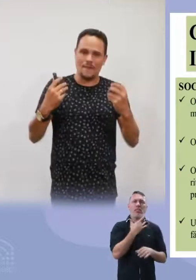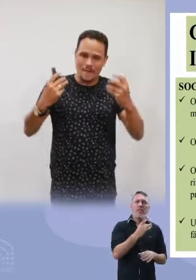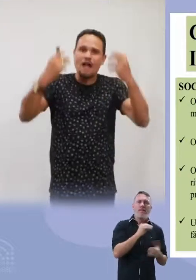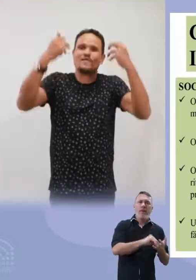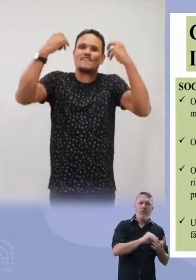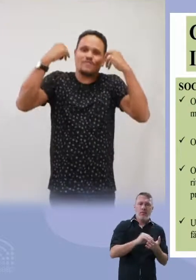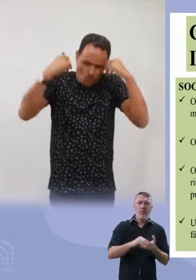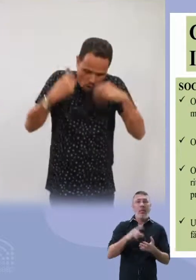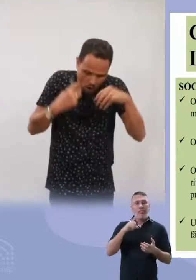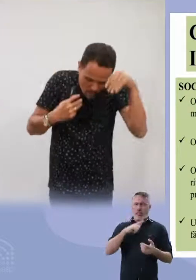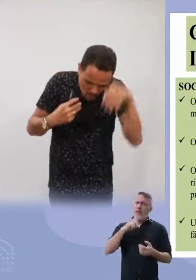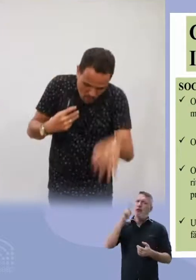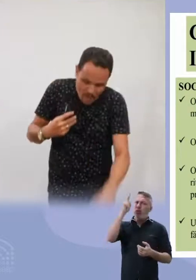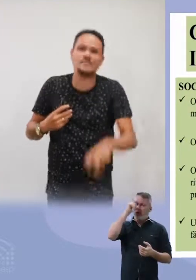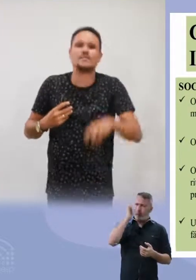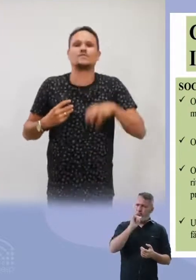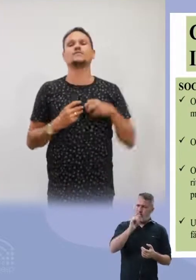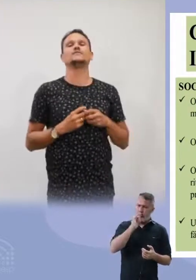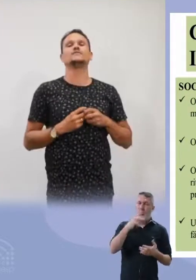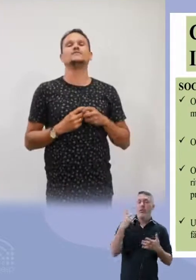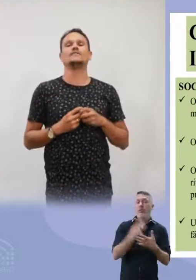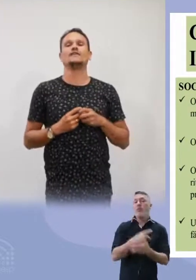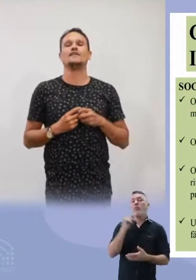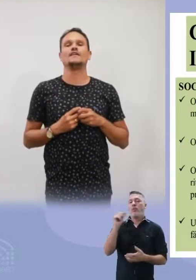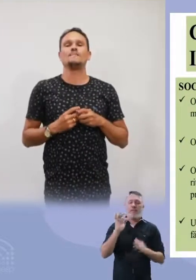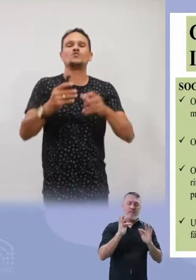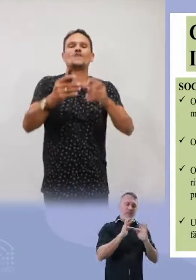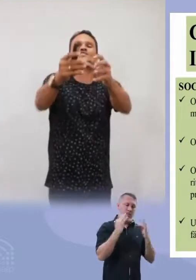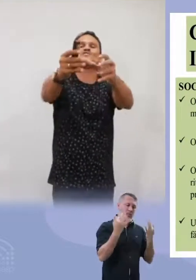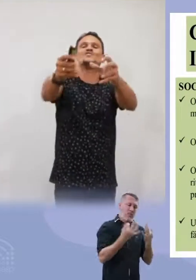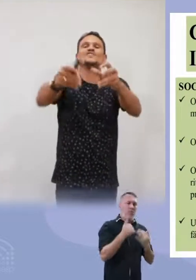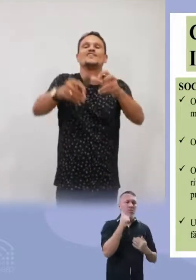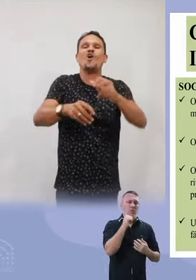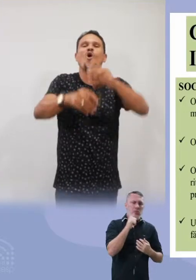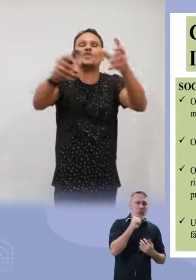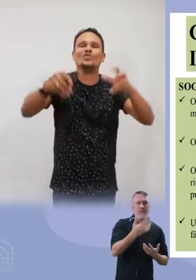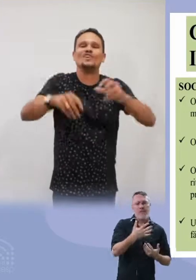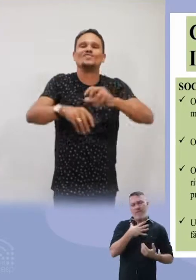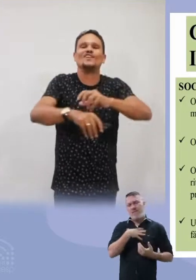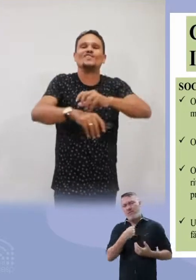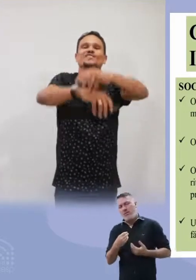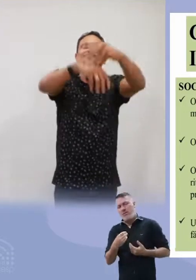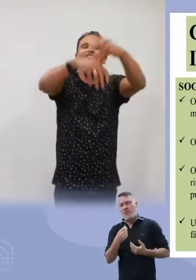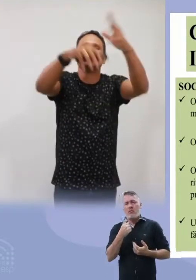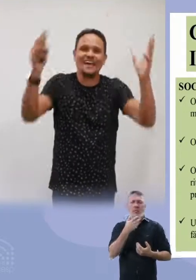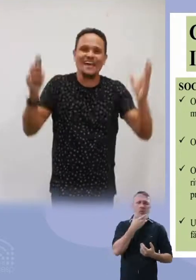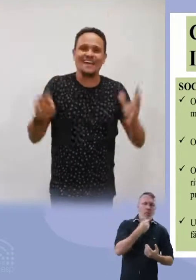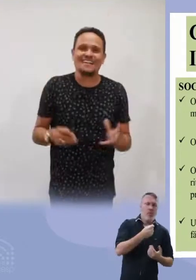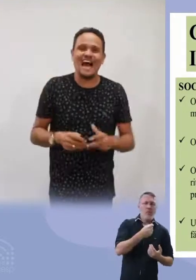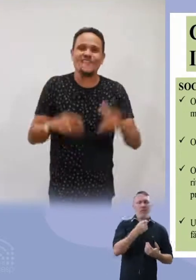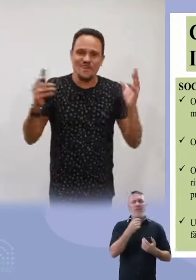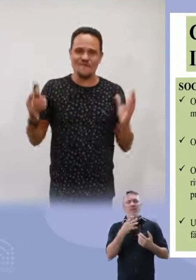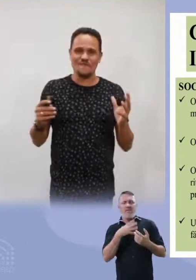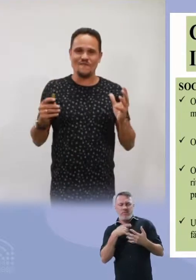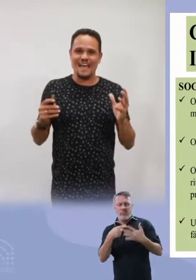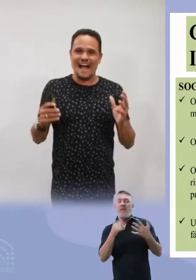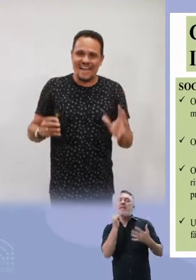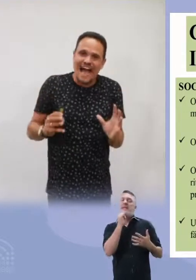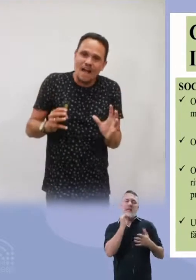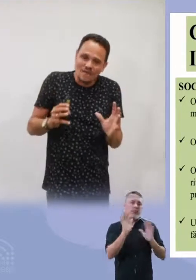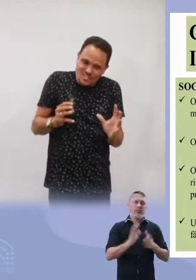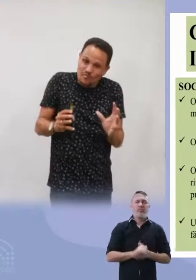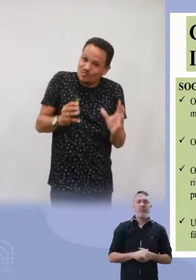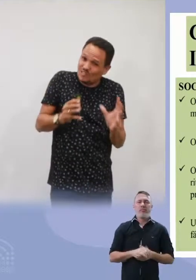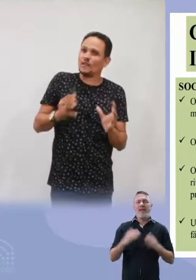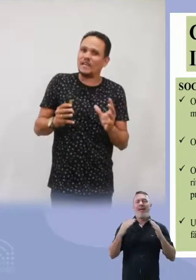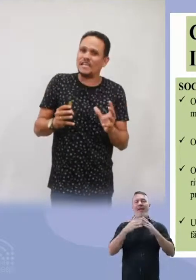A mesma água que lavava o seu corpo e ia para o mesmo recinto. Imagina um cara cheio de óleo, cheio de carvão. Aquela